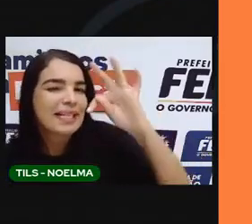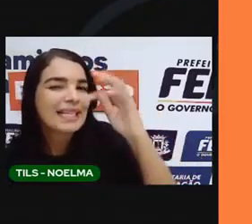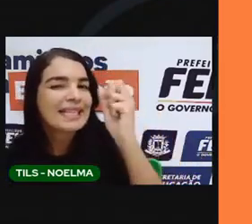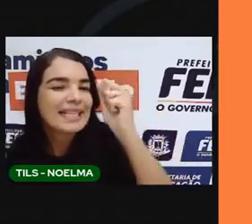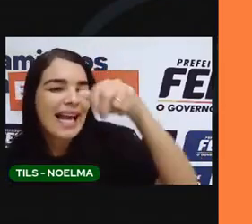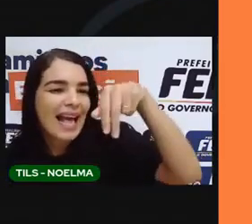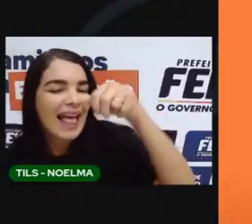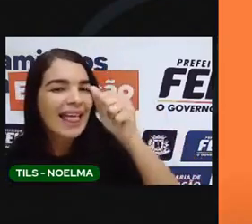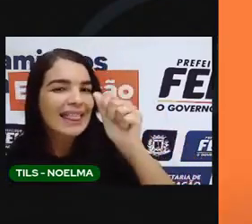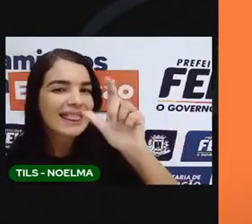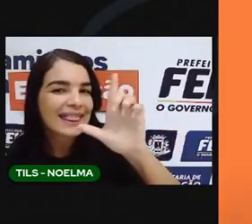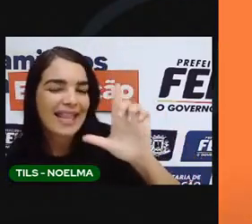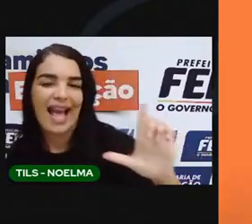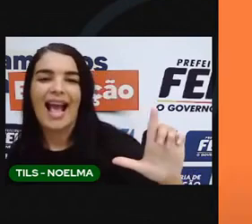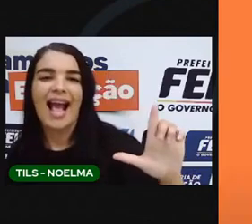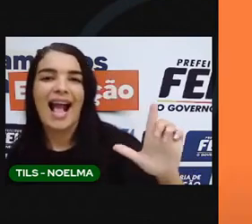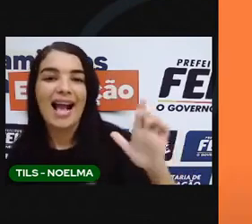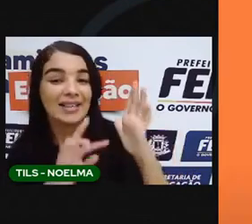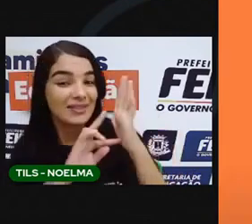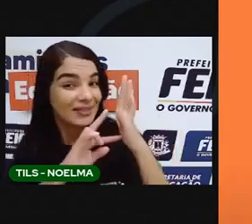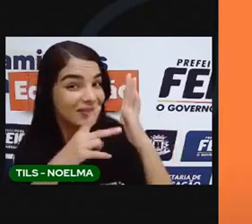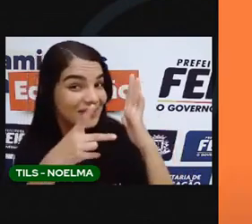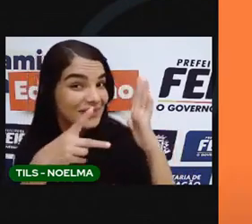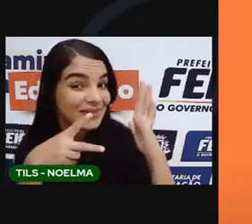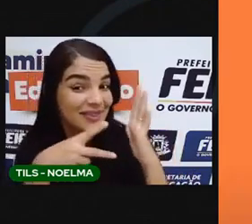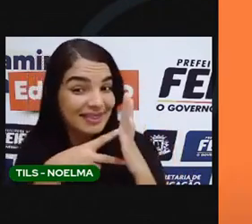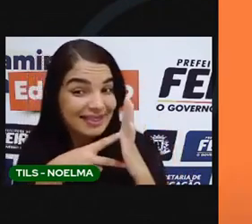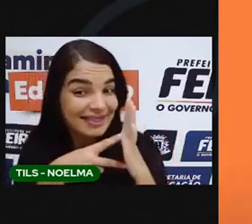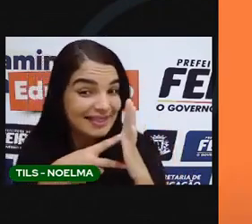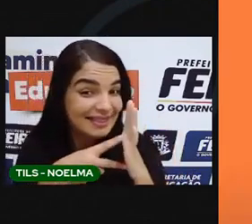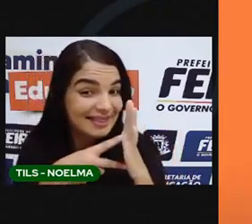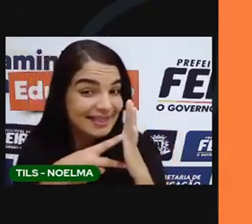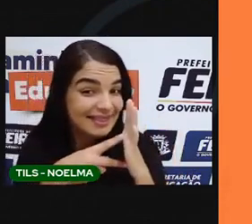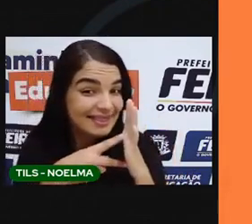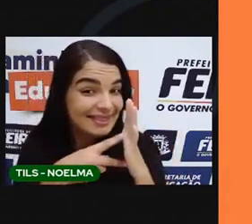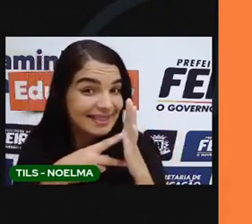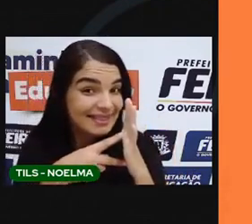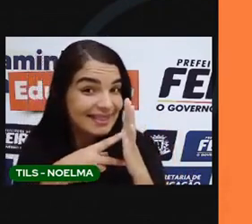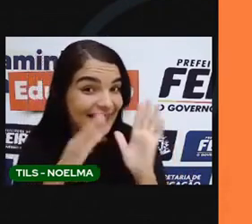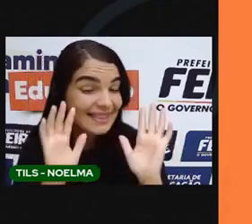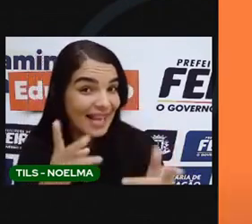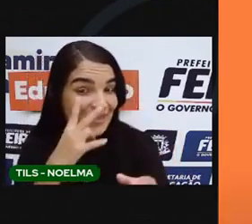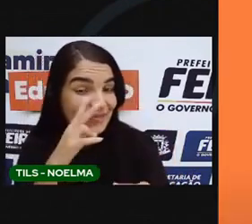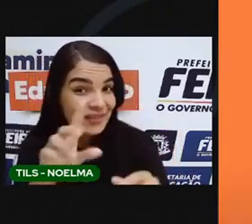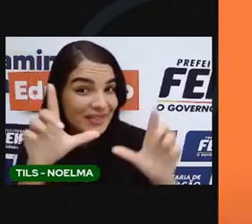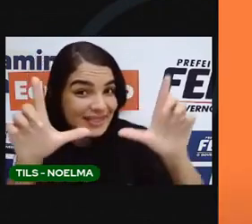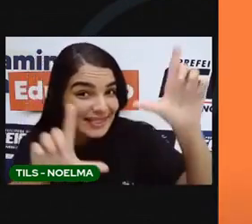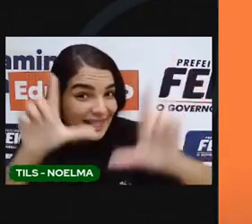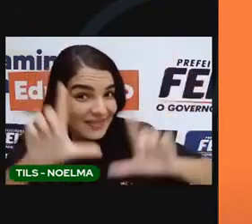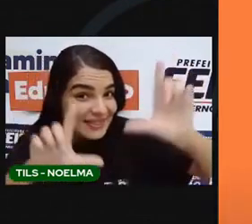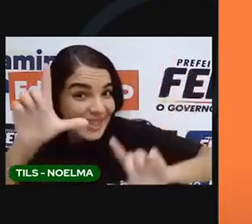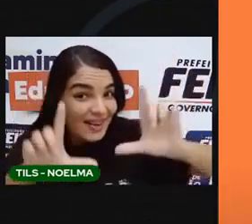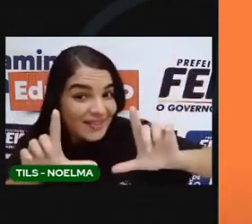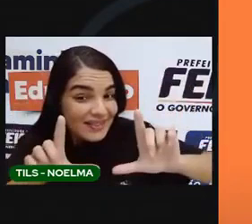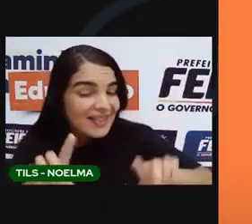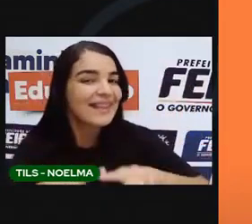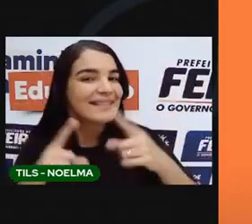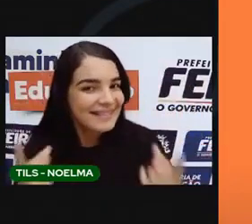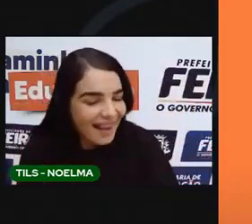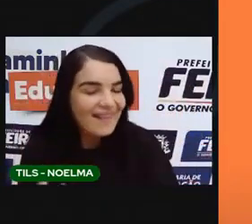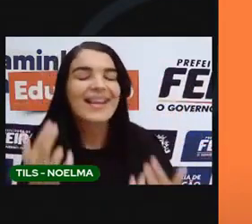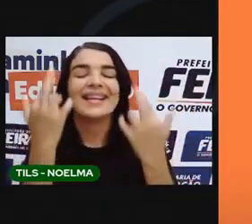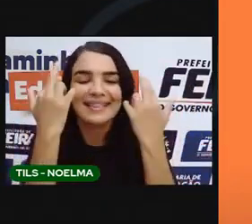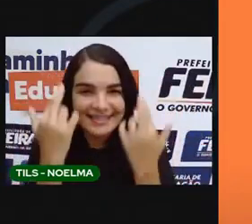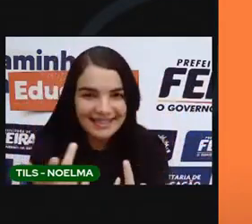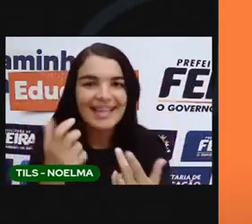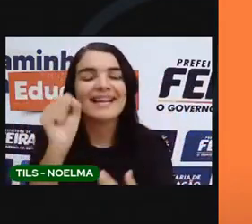Isso mesmo, quem é que já ouviu falar no Pantanal Mato-Grossense na televisão? Nós estamos falando dele mesmo. O